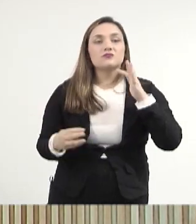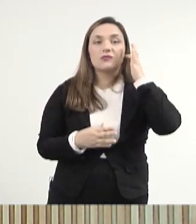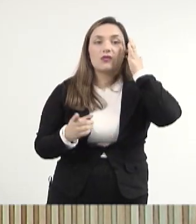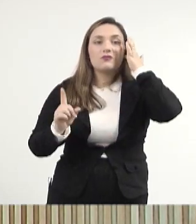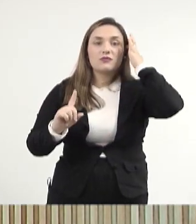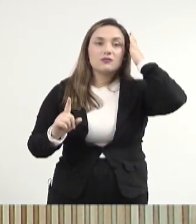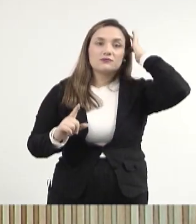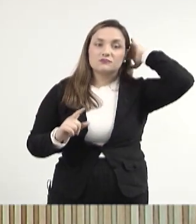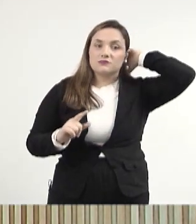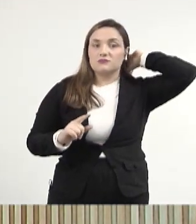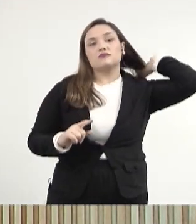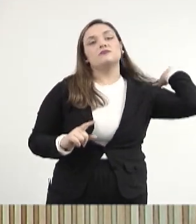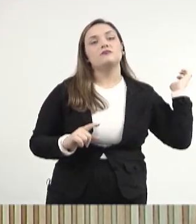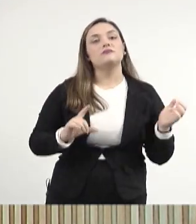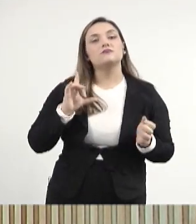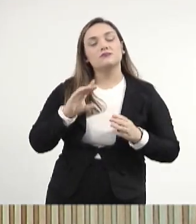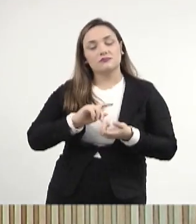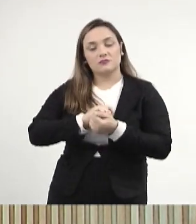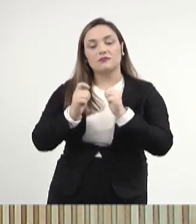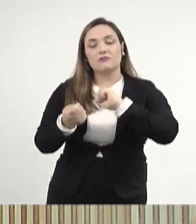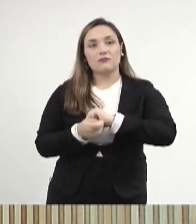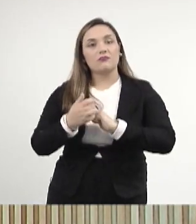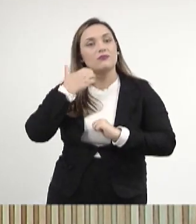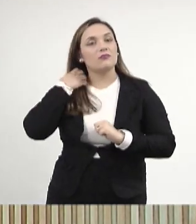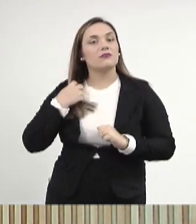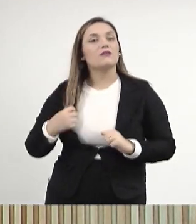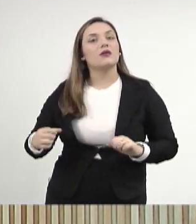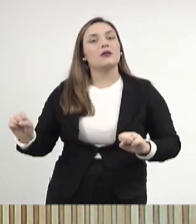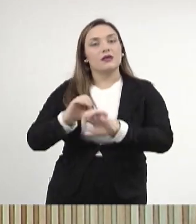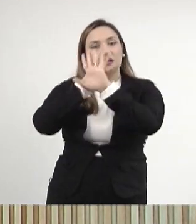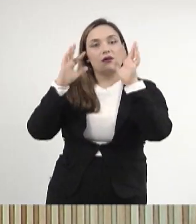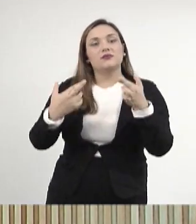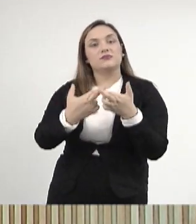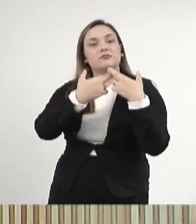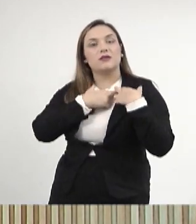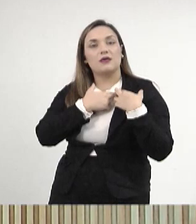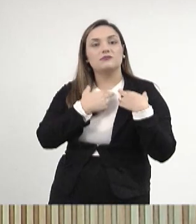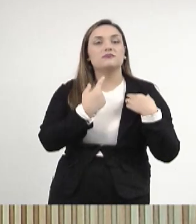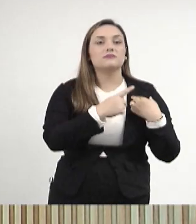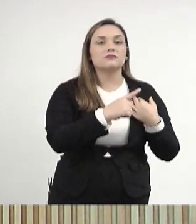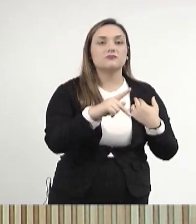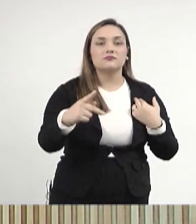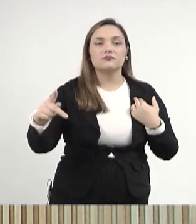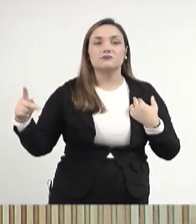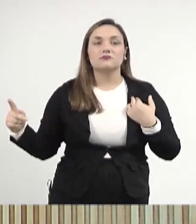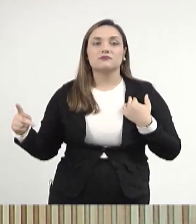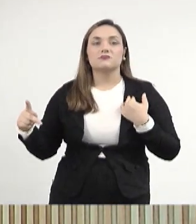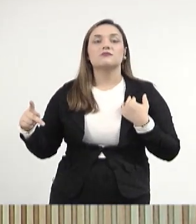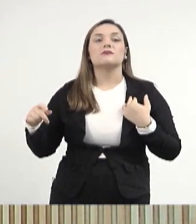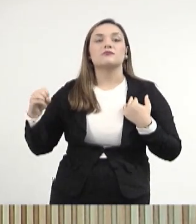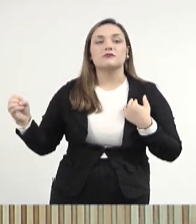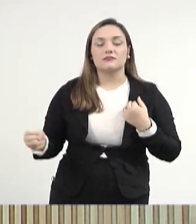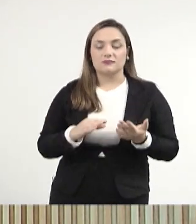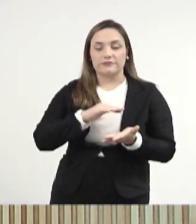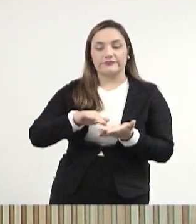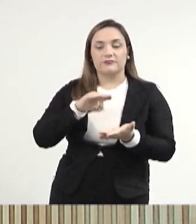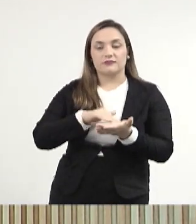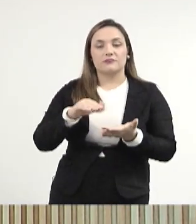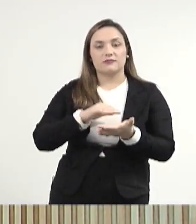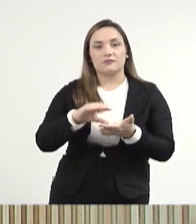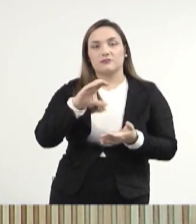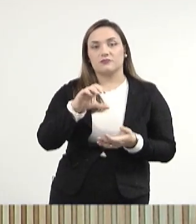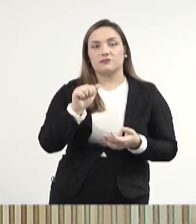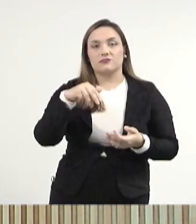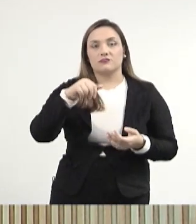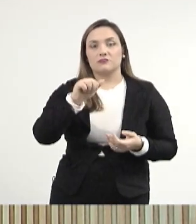essa mudança, é apenas uma adaptação, um esclarecimento das atribuições, então, desses novos secretários de